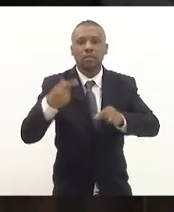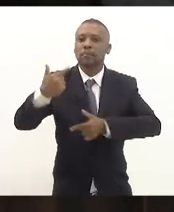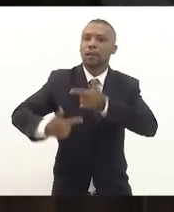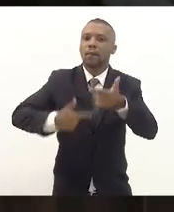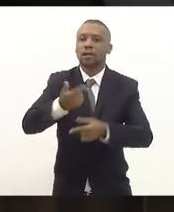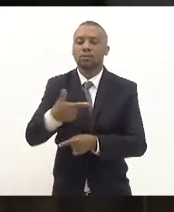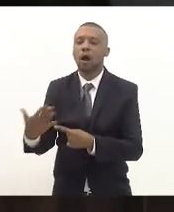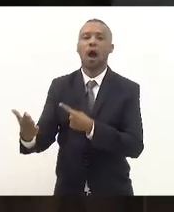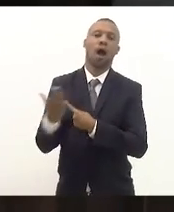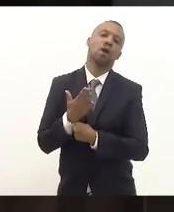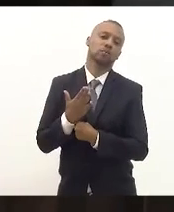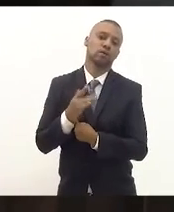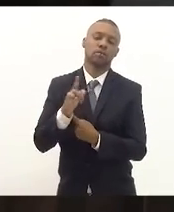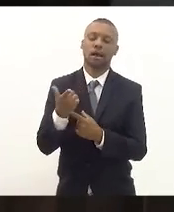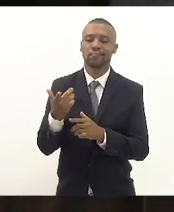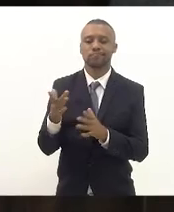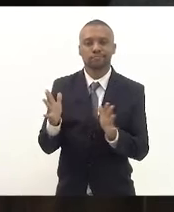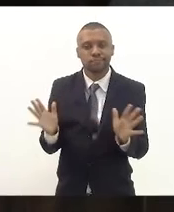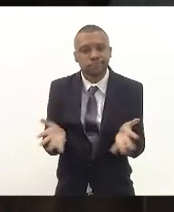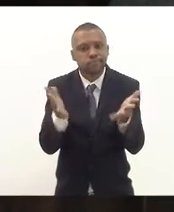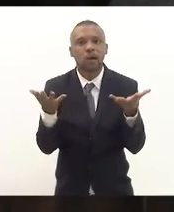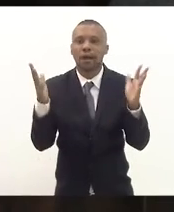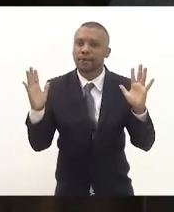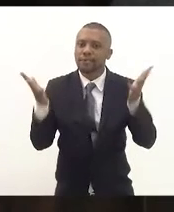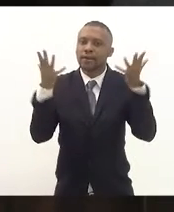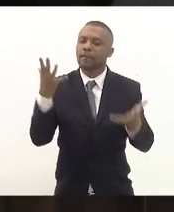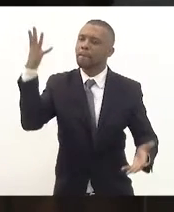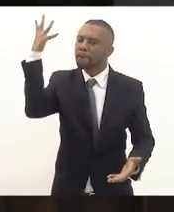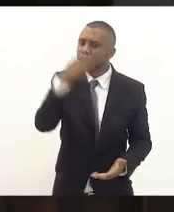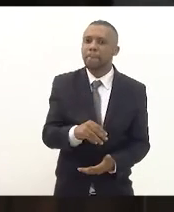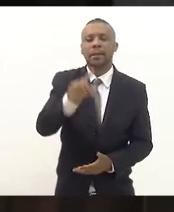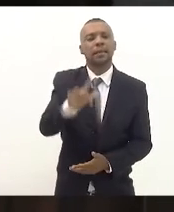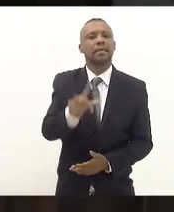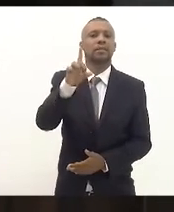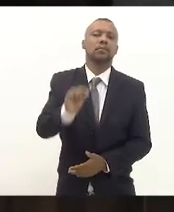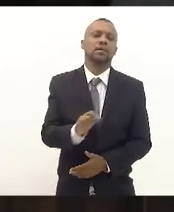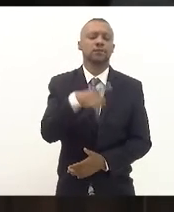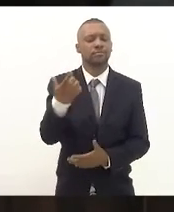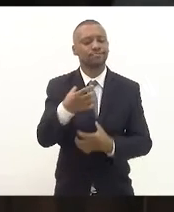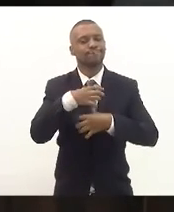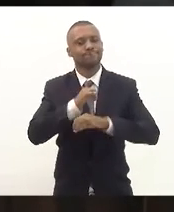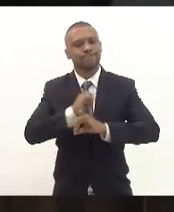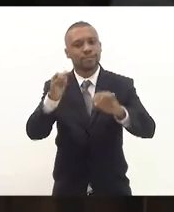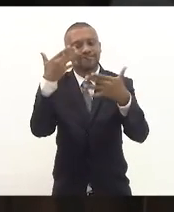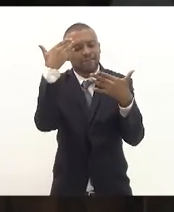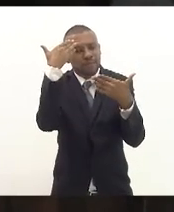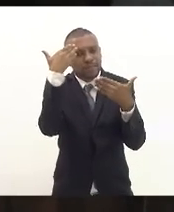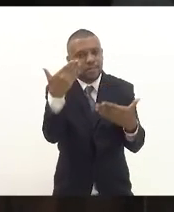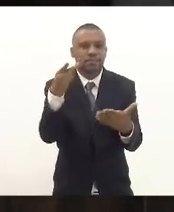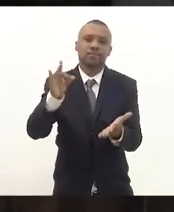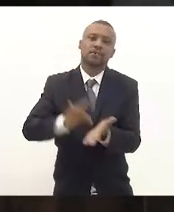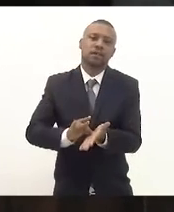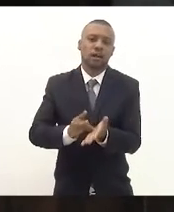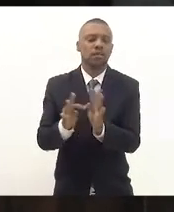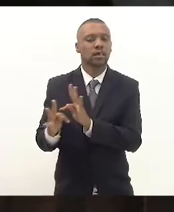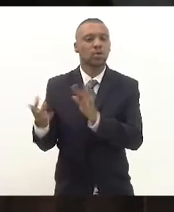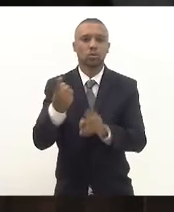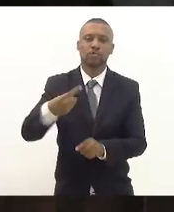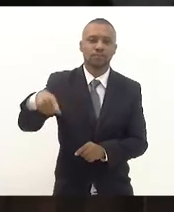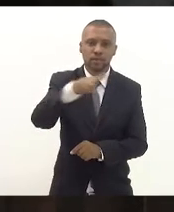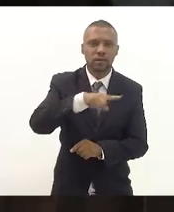a realizar essa belíssima festa então fica aqui meu sincero agradecimento a todos vocês e